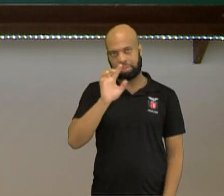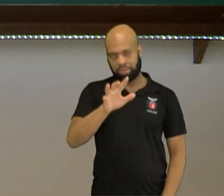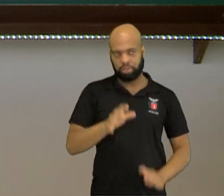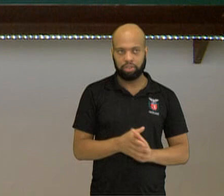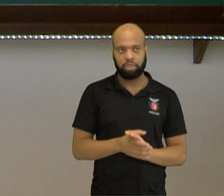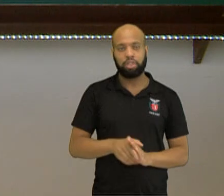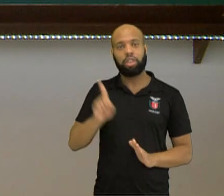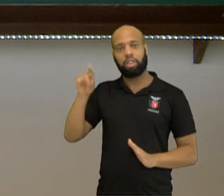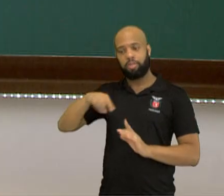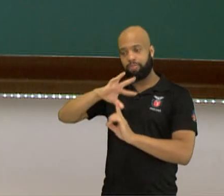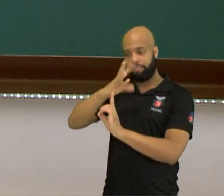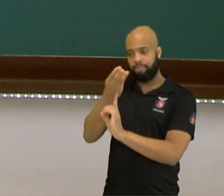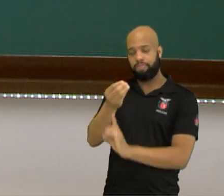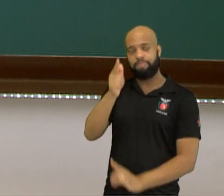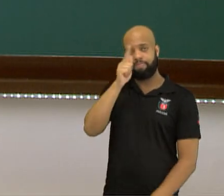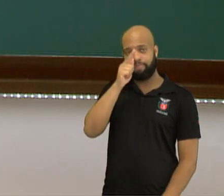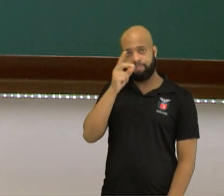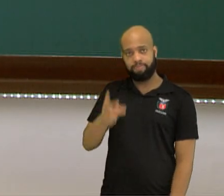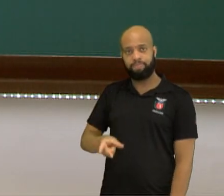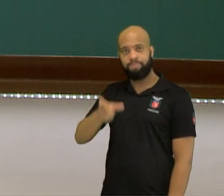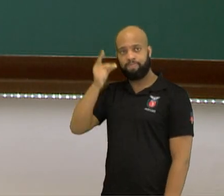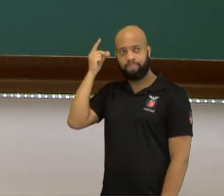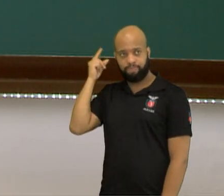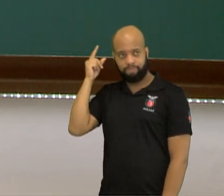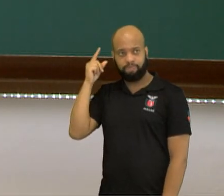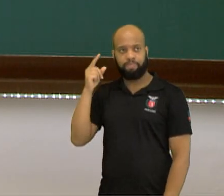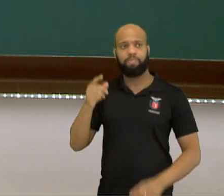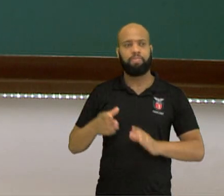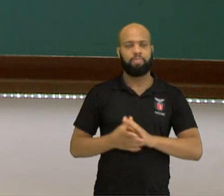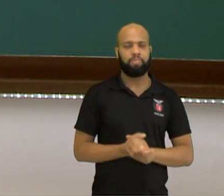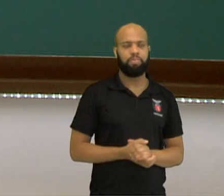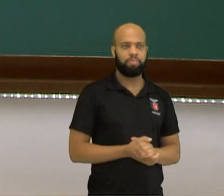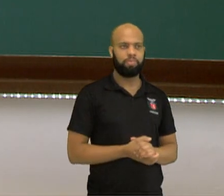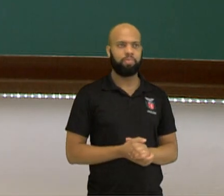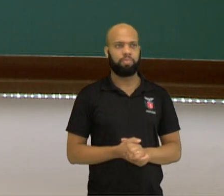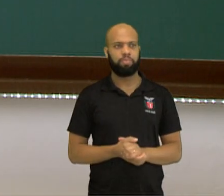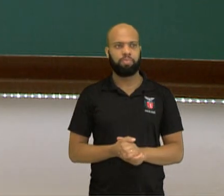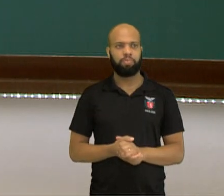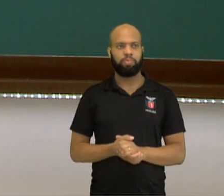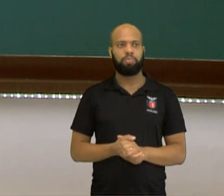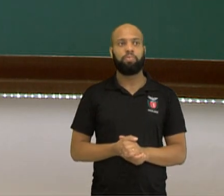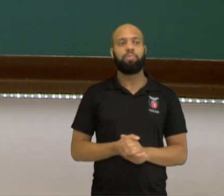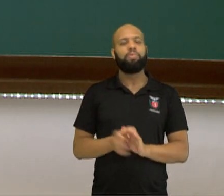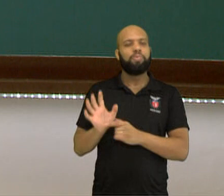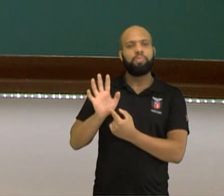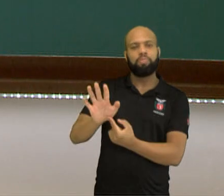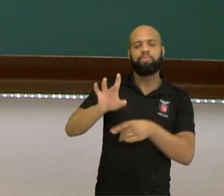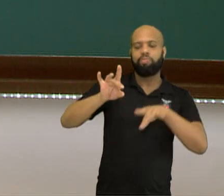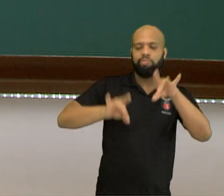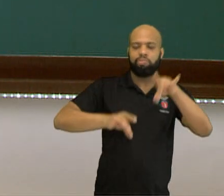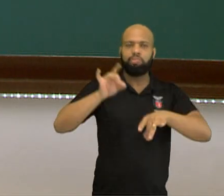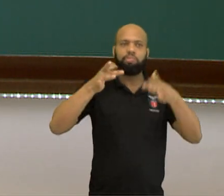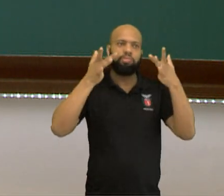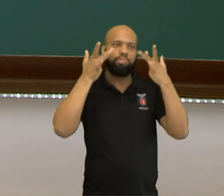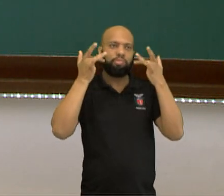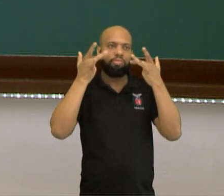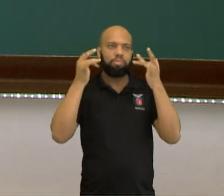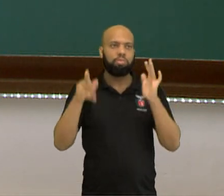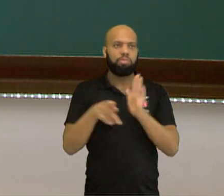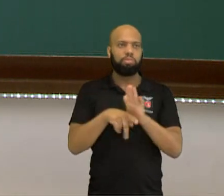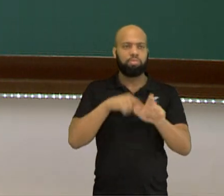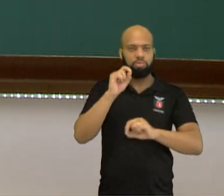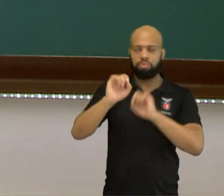uma arte grega antiga de mármore em baixo relevo, com cena teatral do rito de